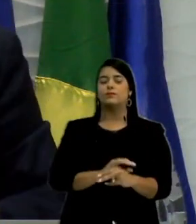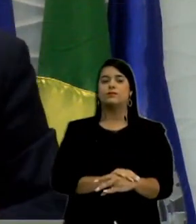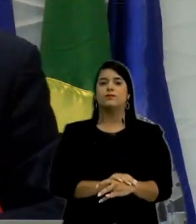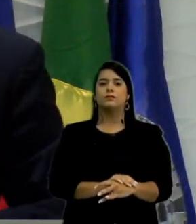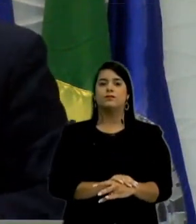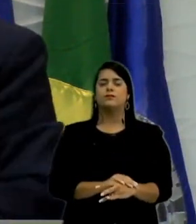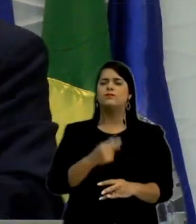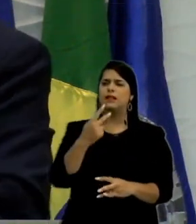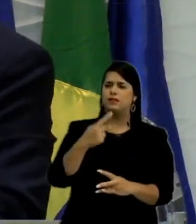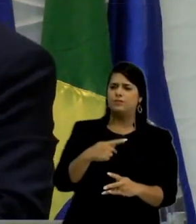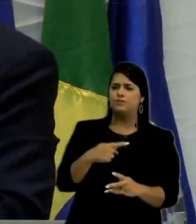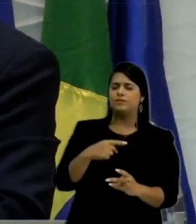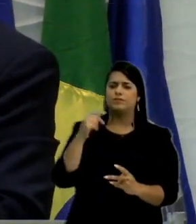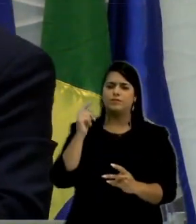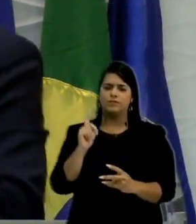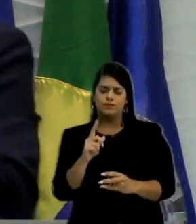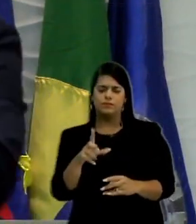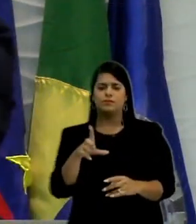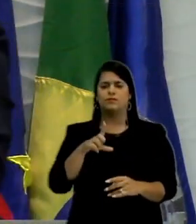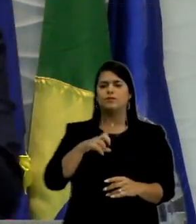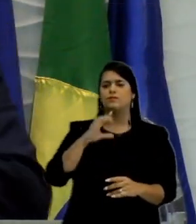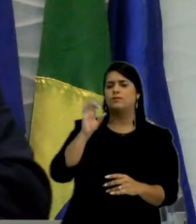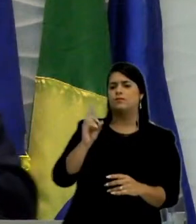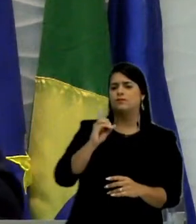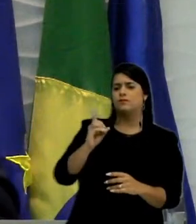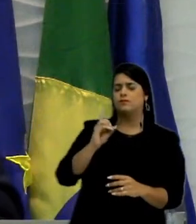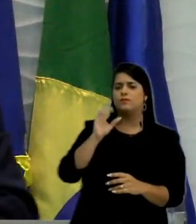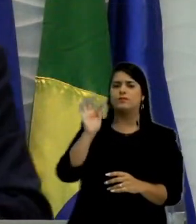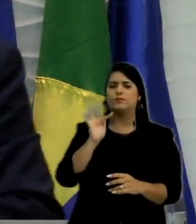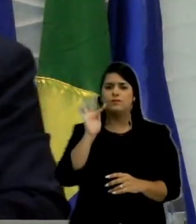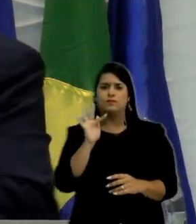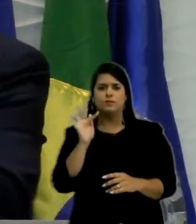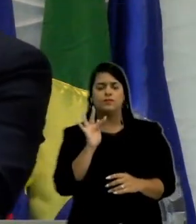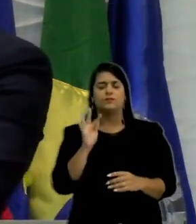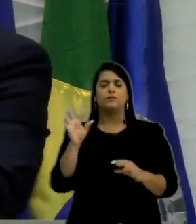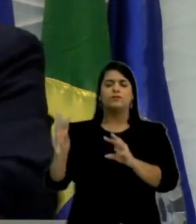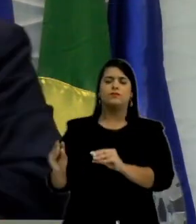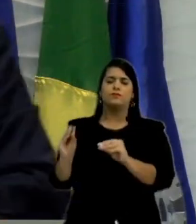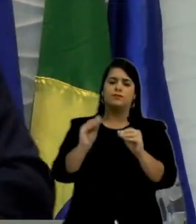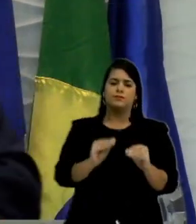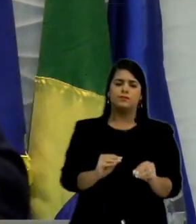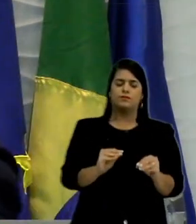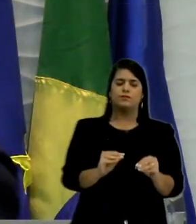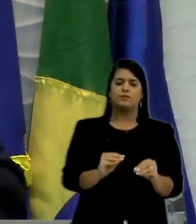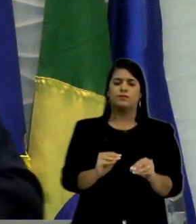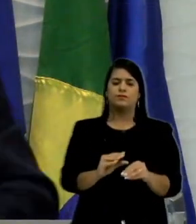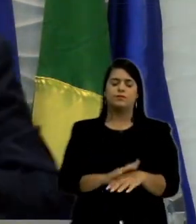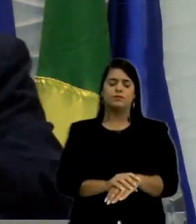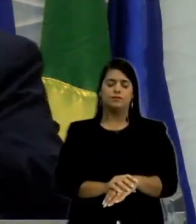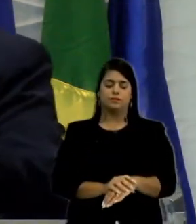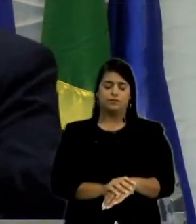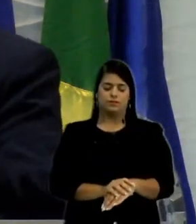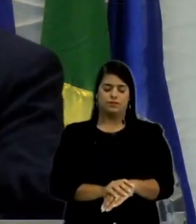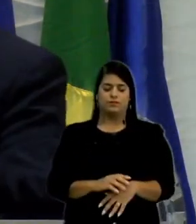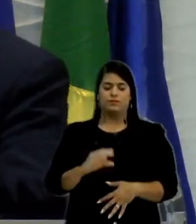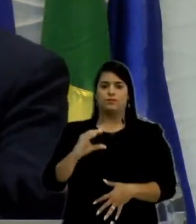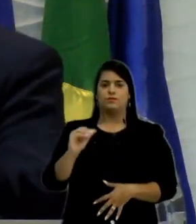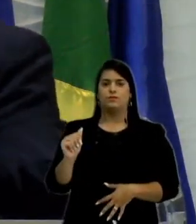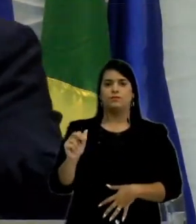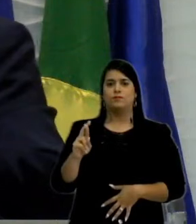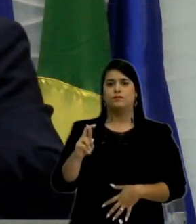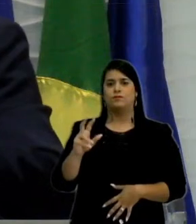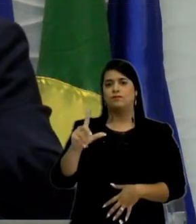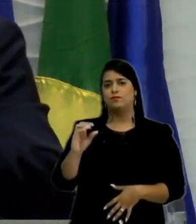for candidato, eu tenho um deputado federal, ele trouxe na época Carlos Lupe, que era o presidente